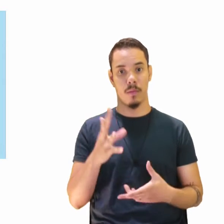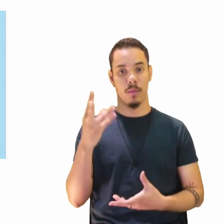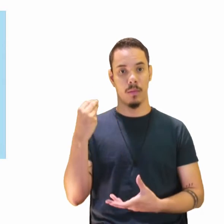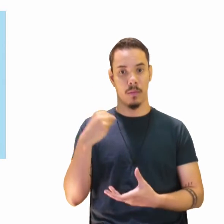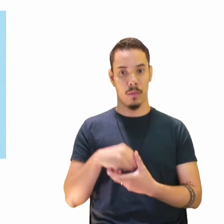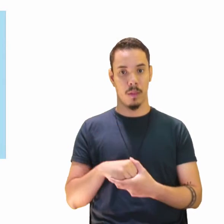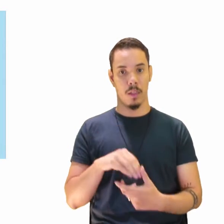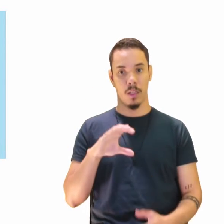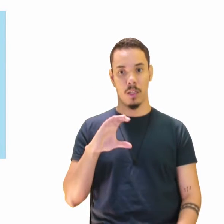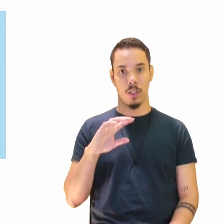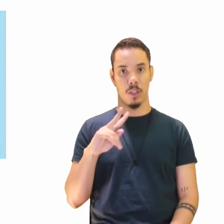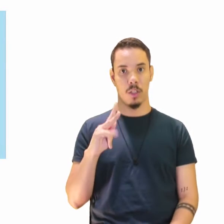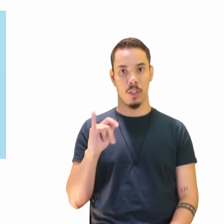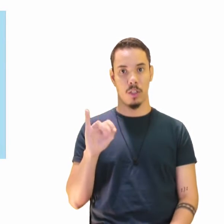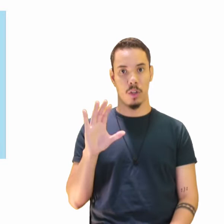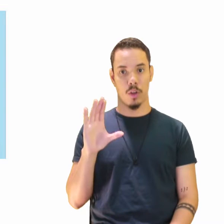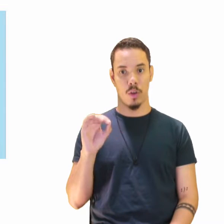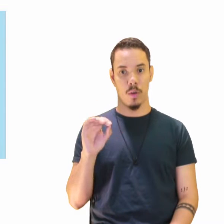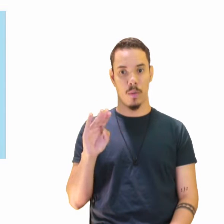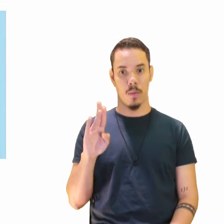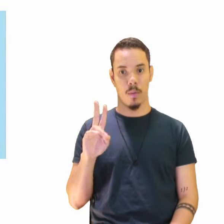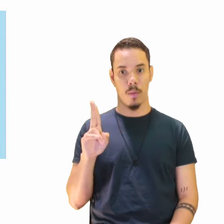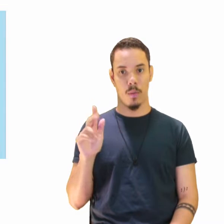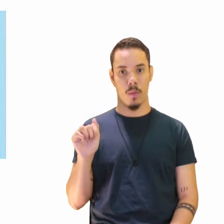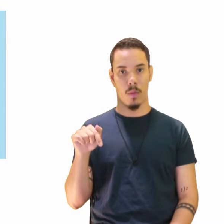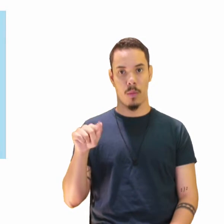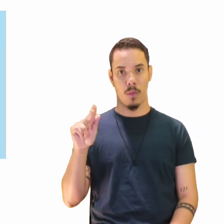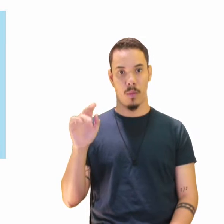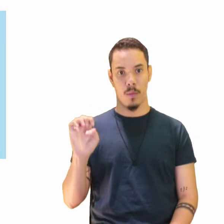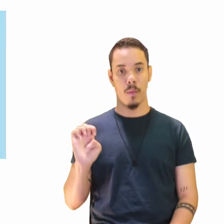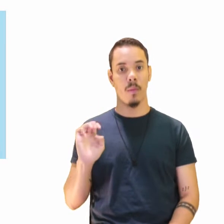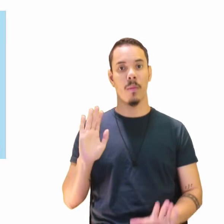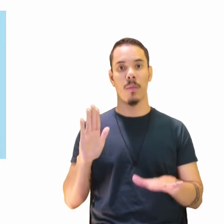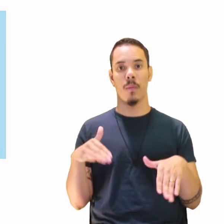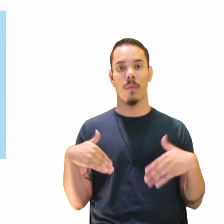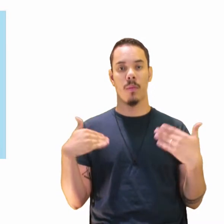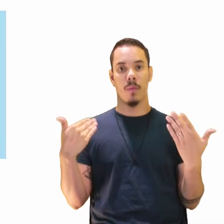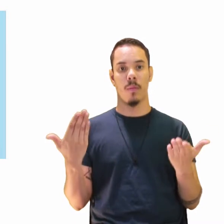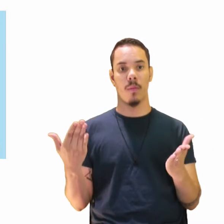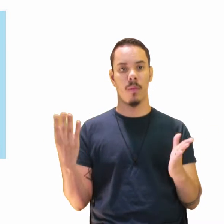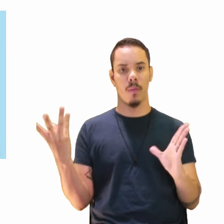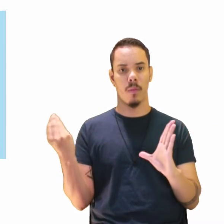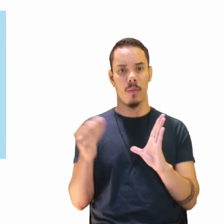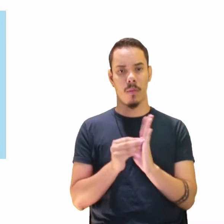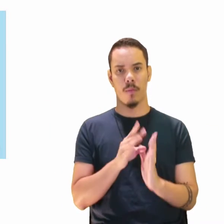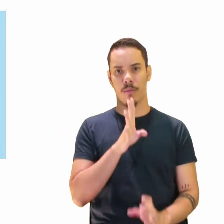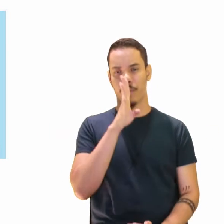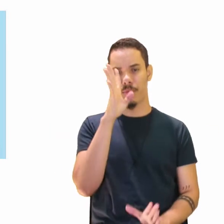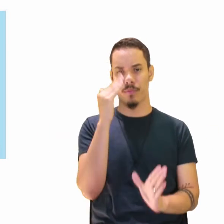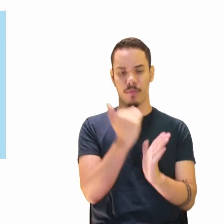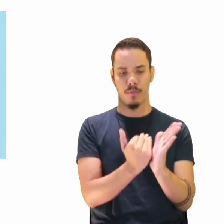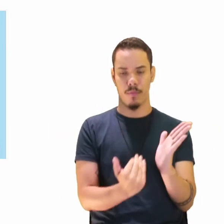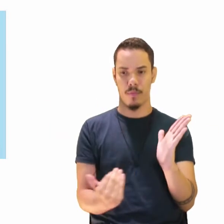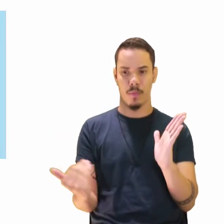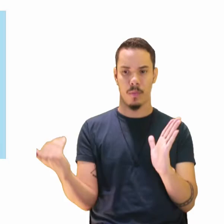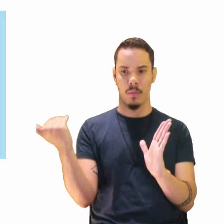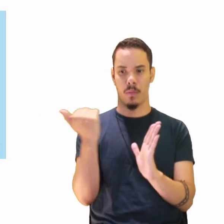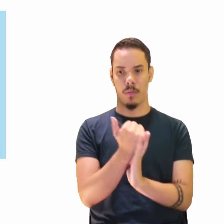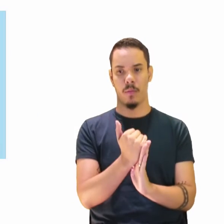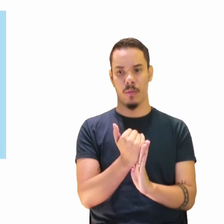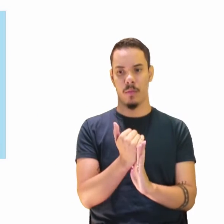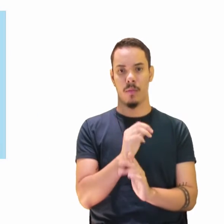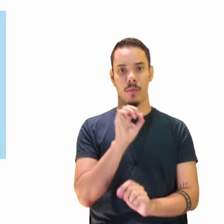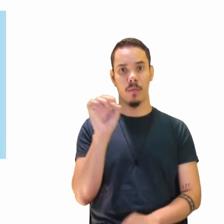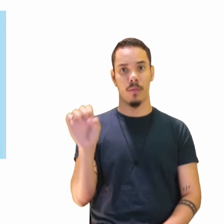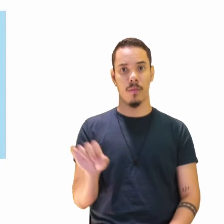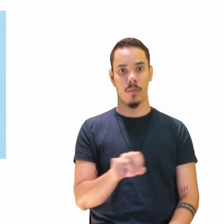Chico Buarque, da letra da música do Chico Buarque, qual é a parte que está dando ênfase? Qual é a parte que